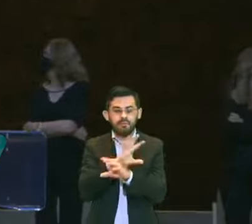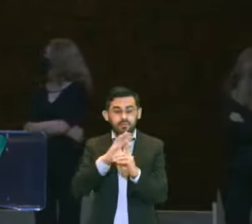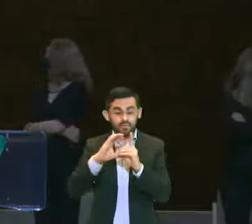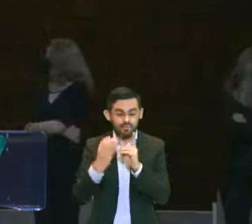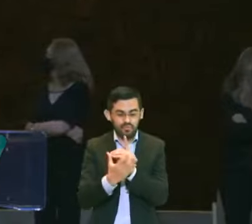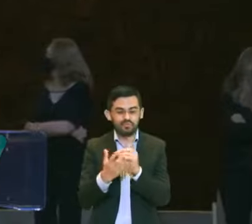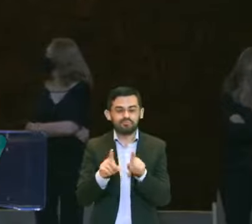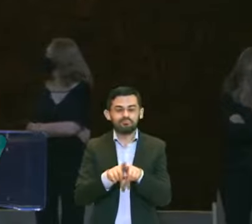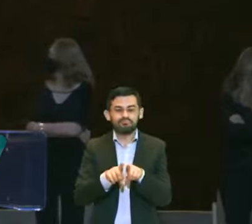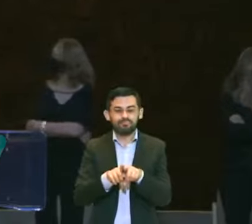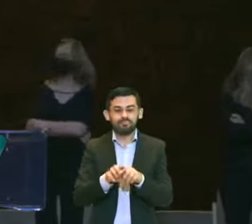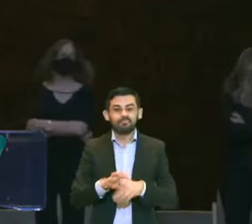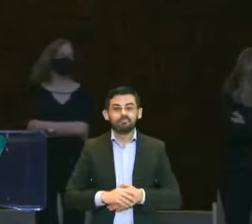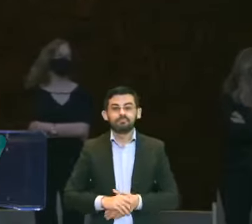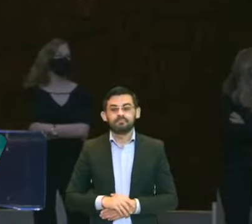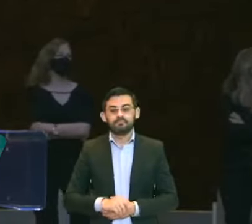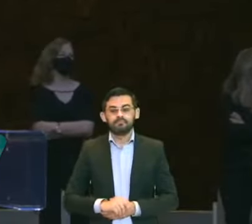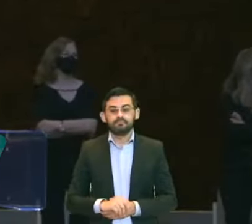também.